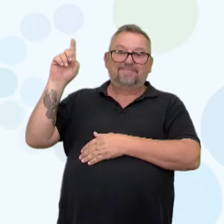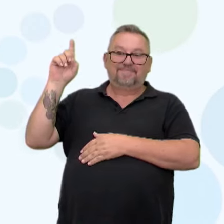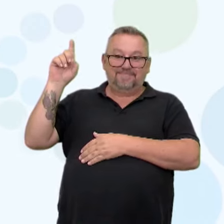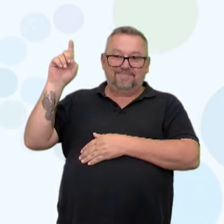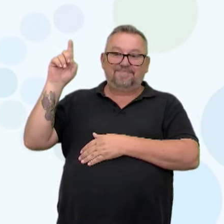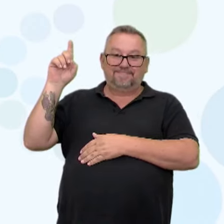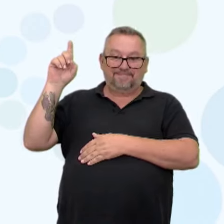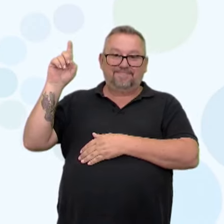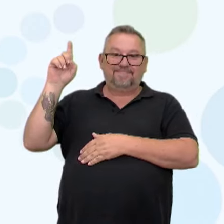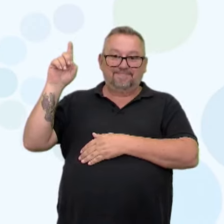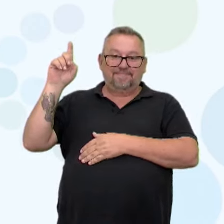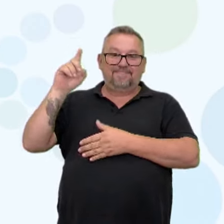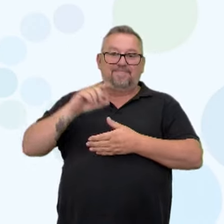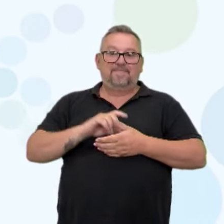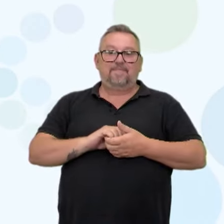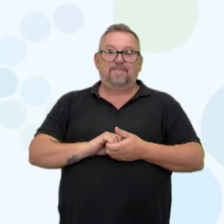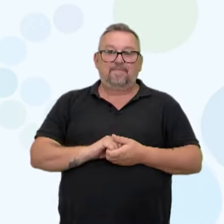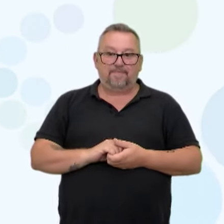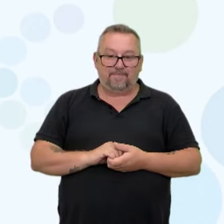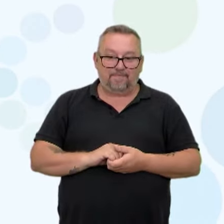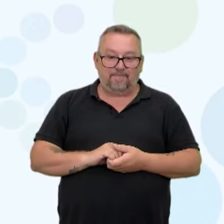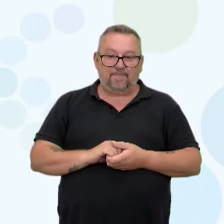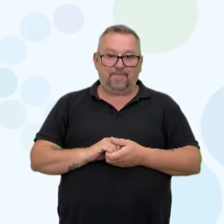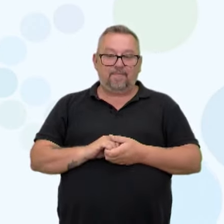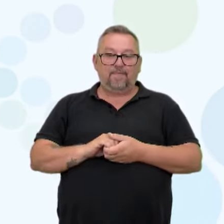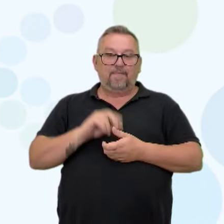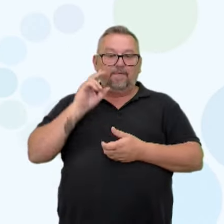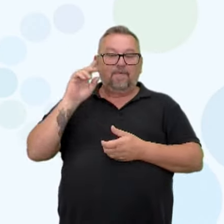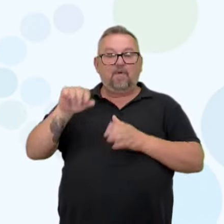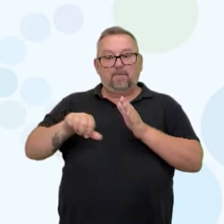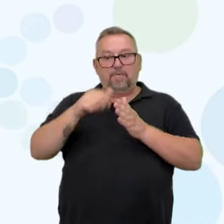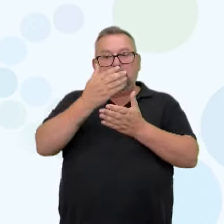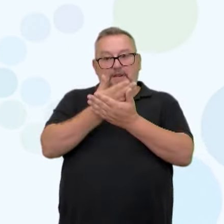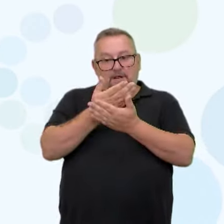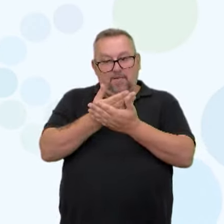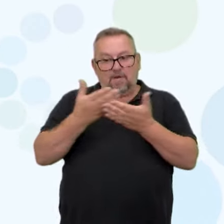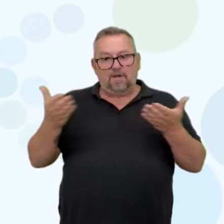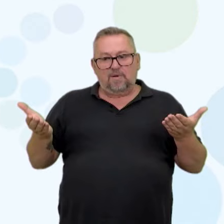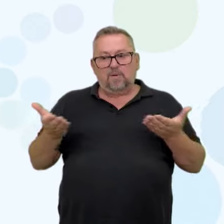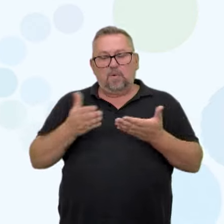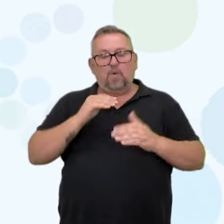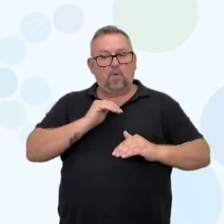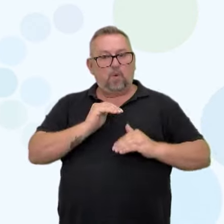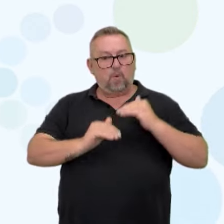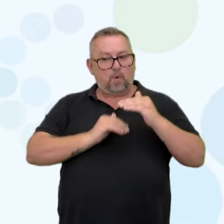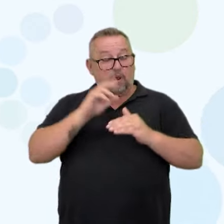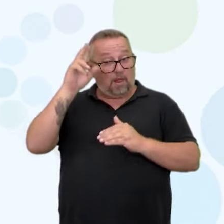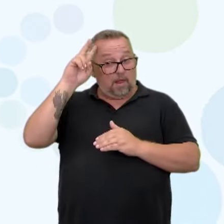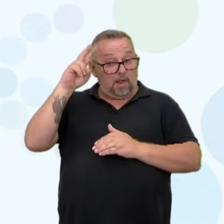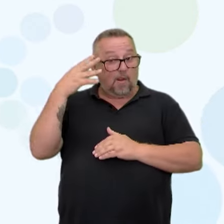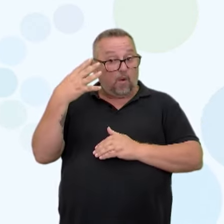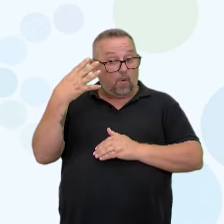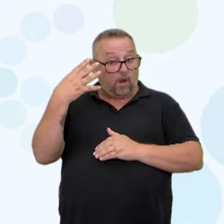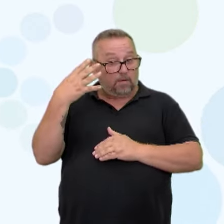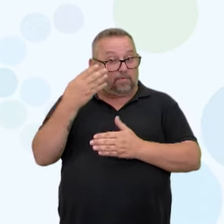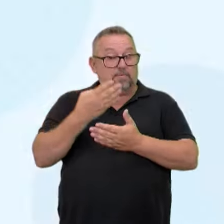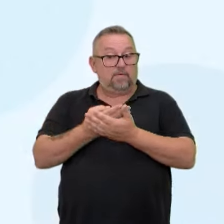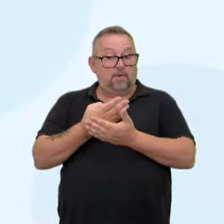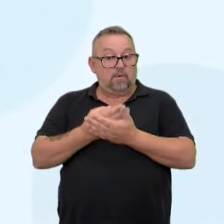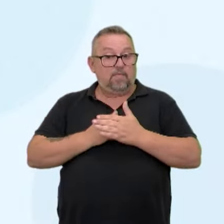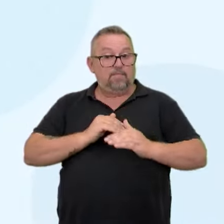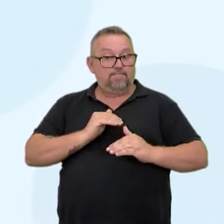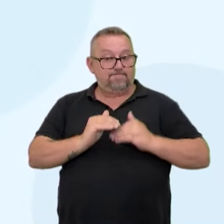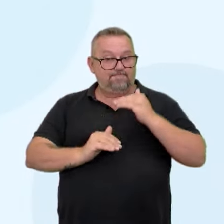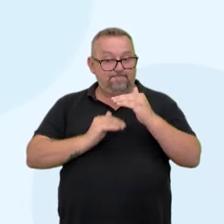2, e o desenvolvimento 1, ou seja, a primeira aula do desenvolvimento, lembrando que são 4 aulas para o